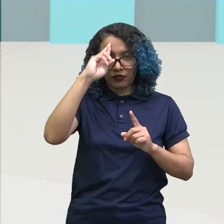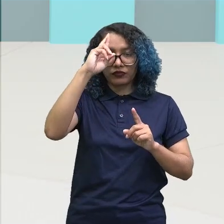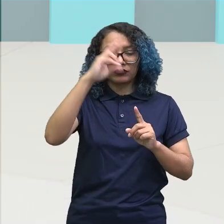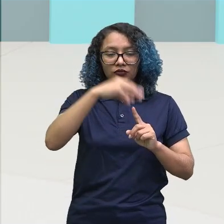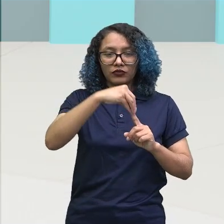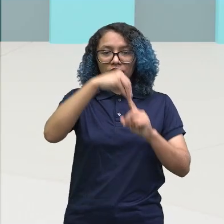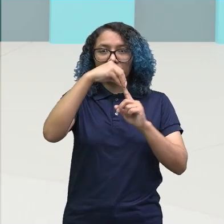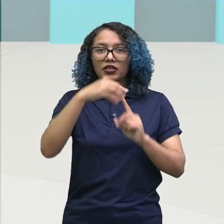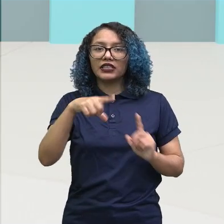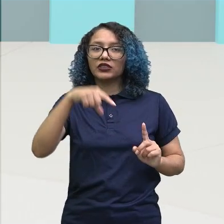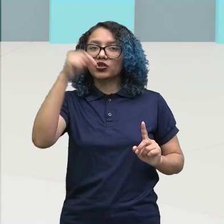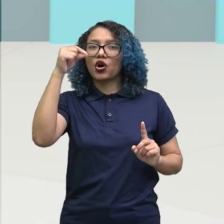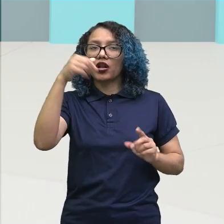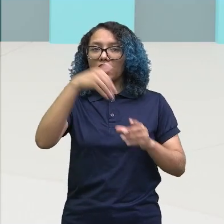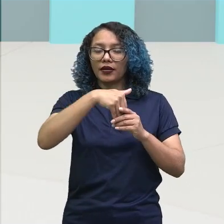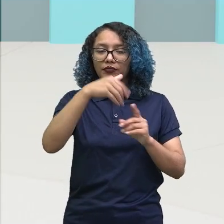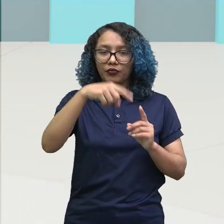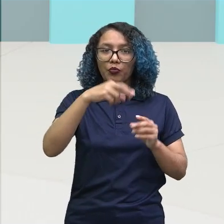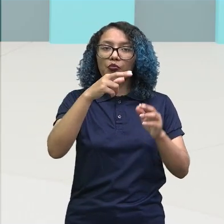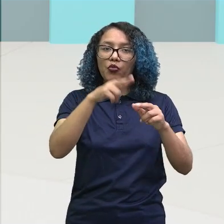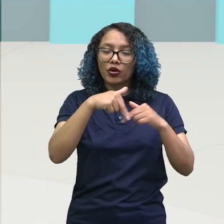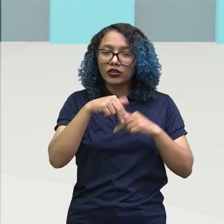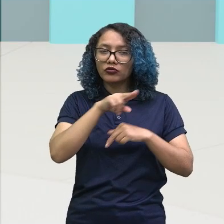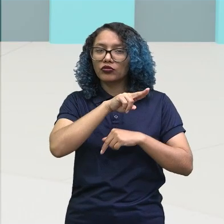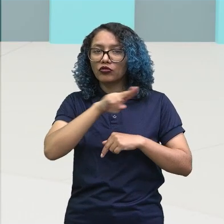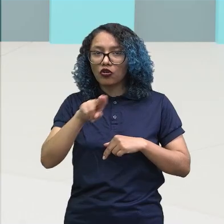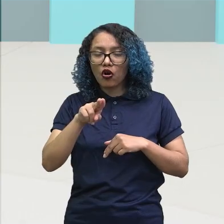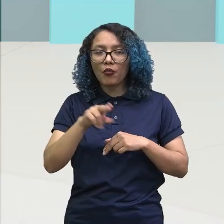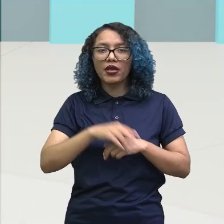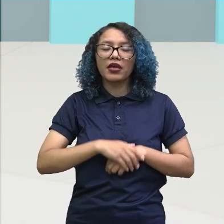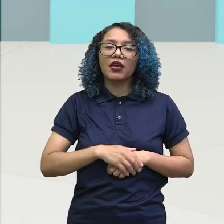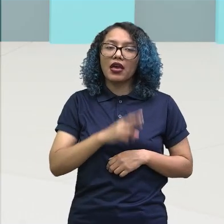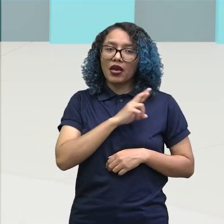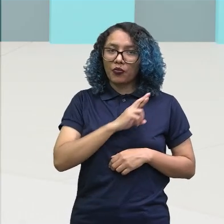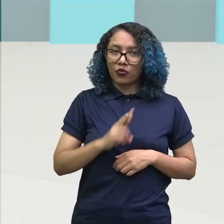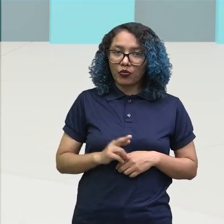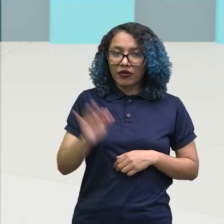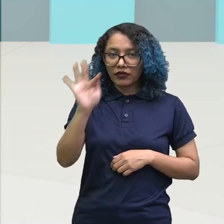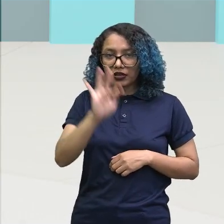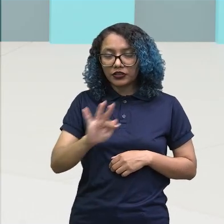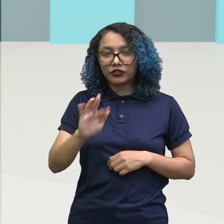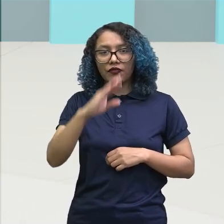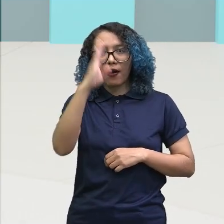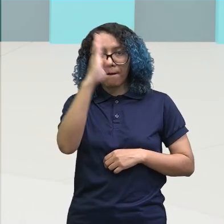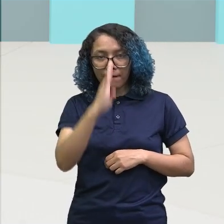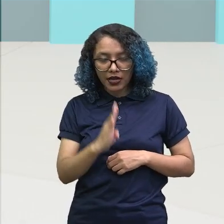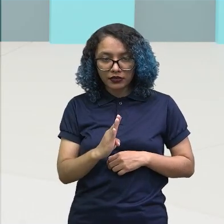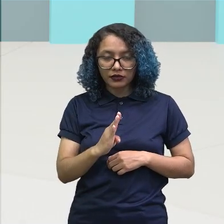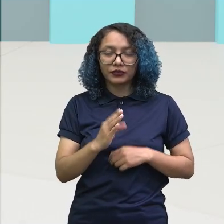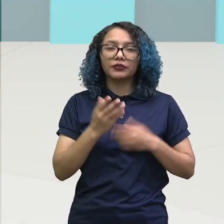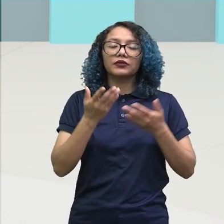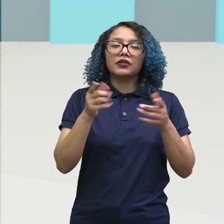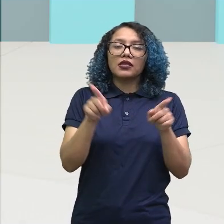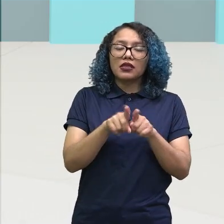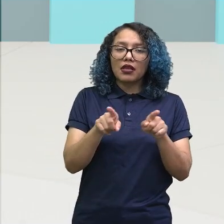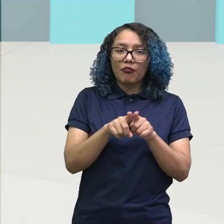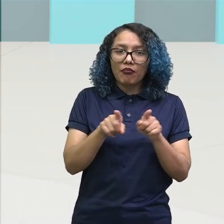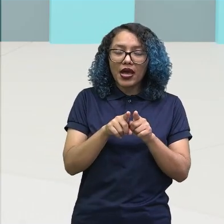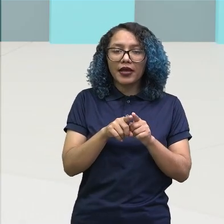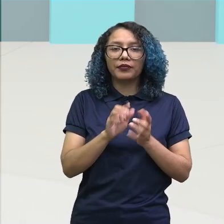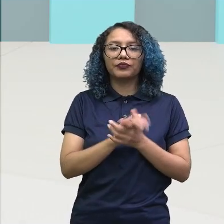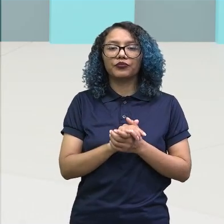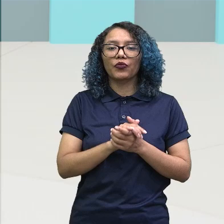chama República Federativa do Brasil, não é? E depois nós vamos ter também no cenário mundial a questão